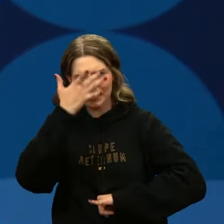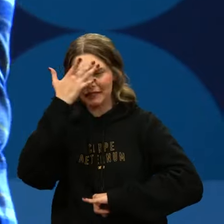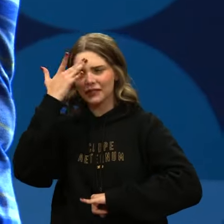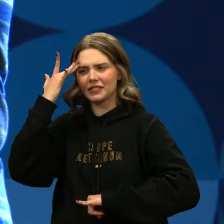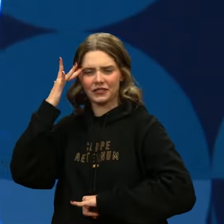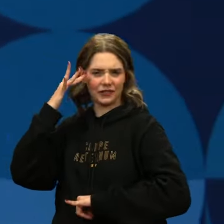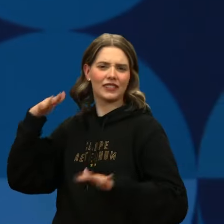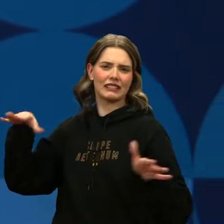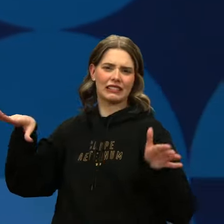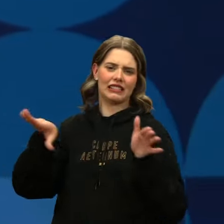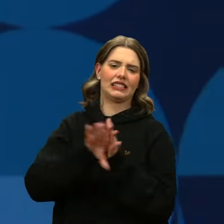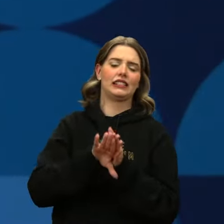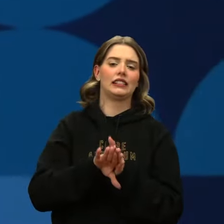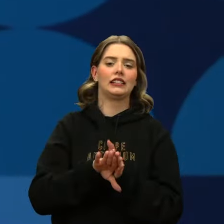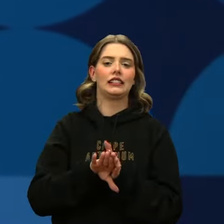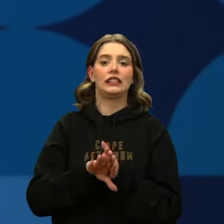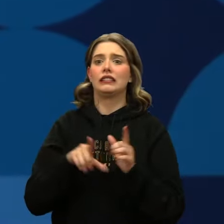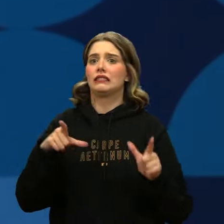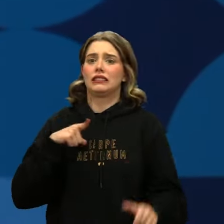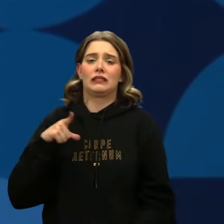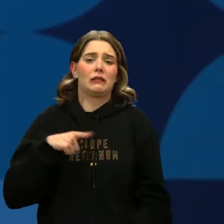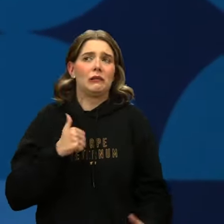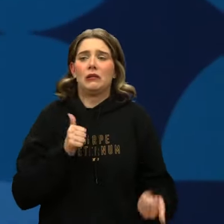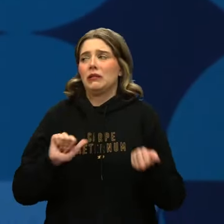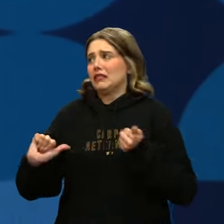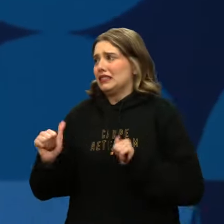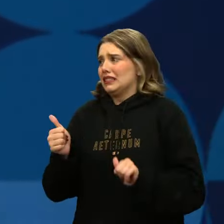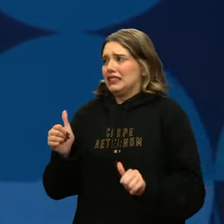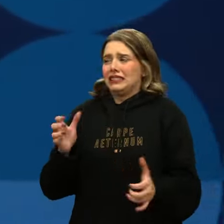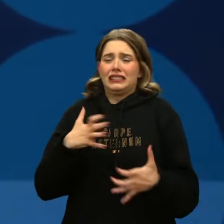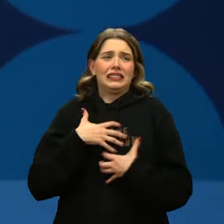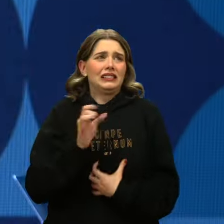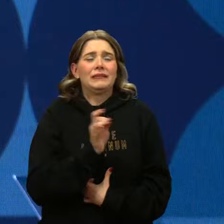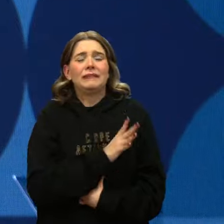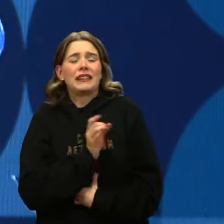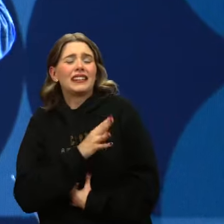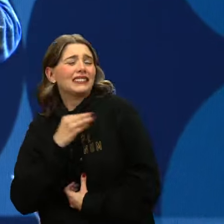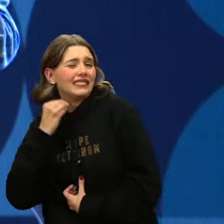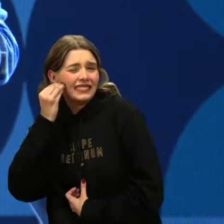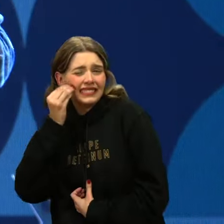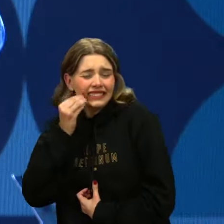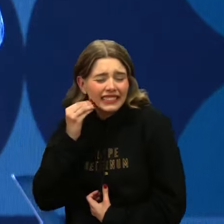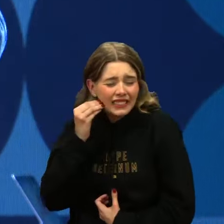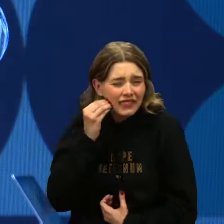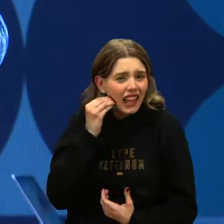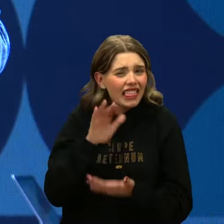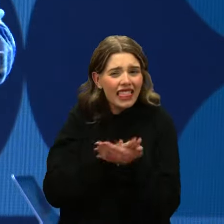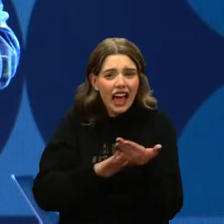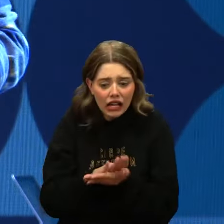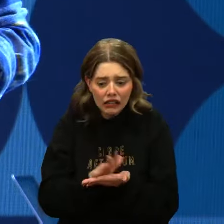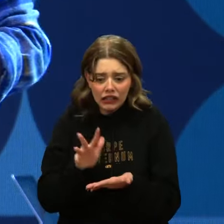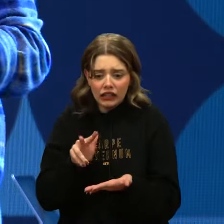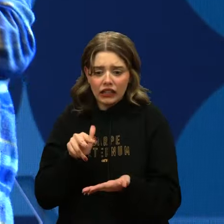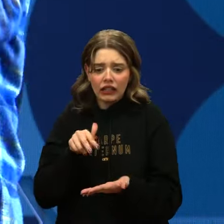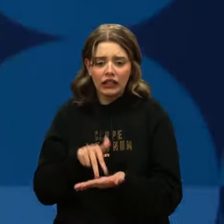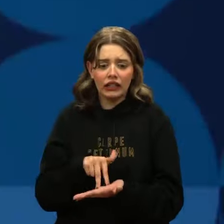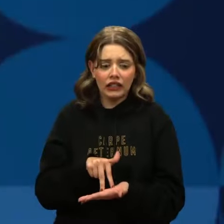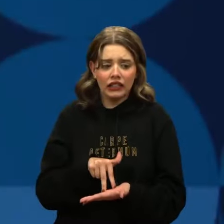tinham tudo para estar ansiosos, com medo, sem aproveitar as oportunidades, paralisados diante de tudo